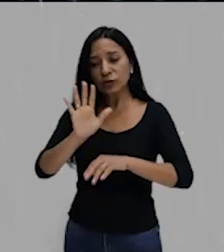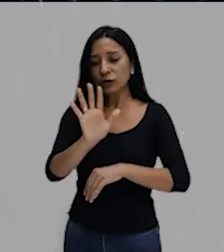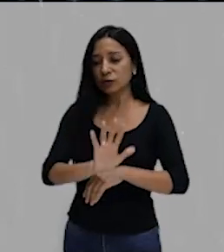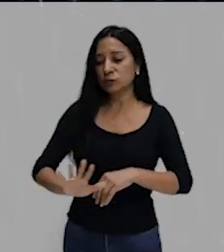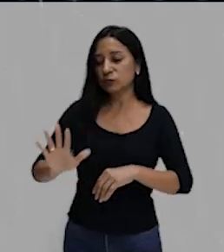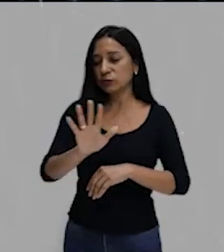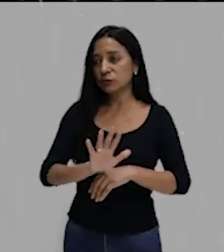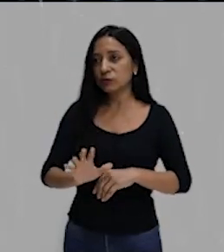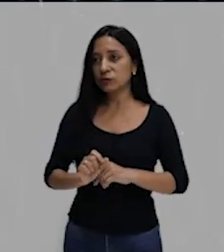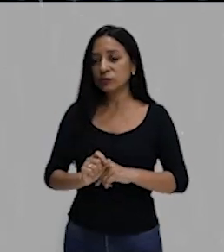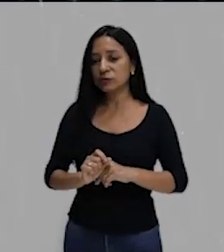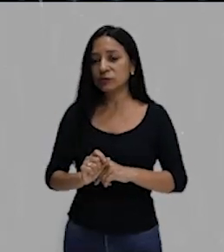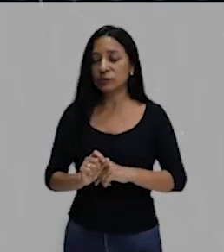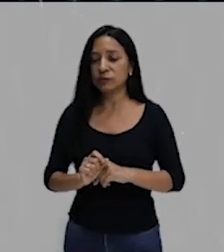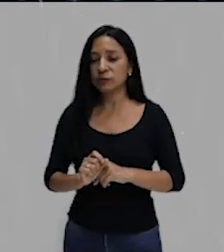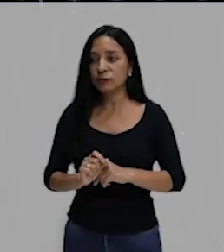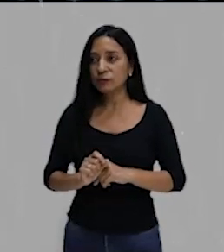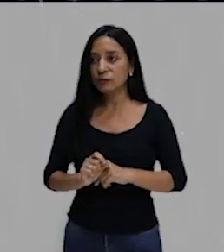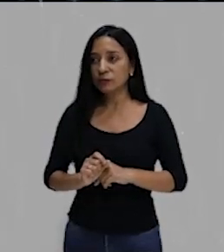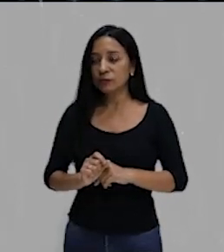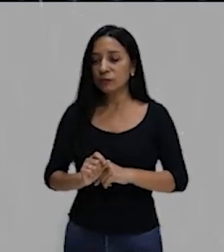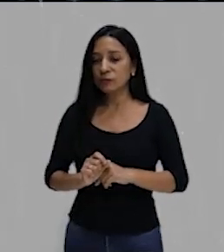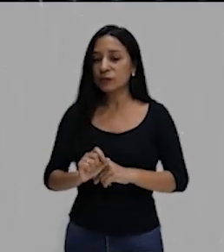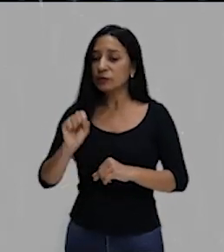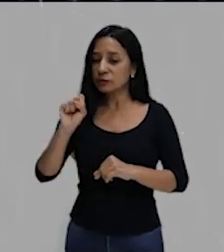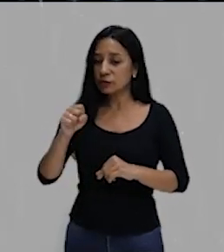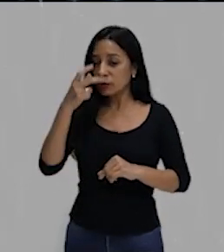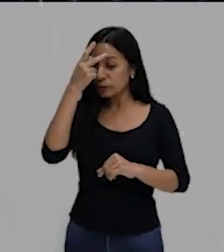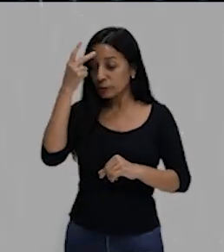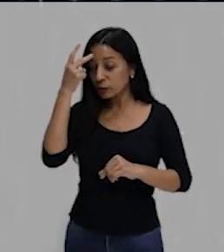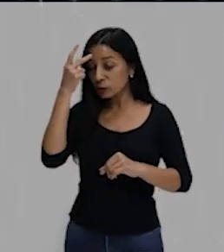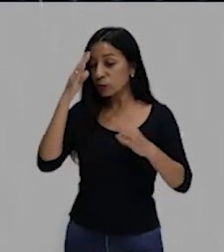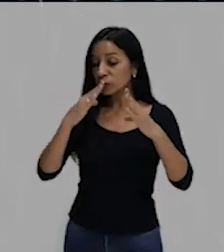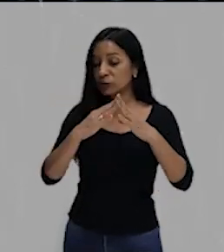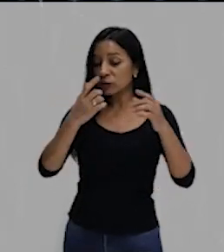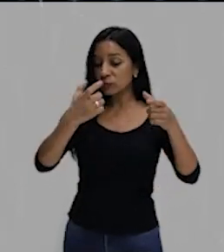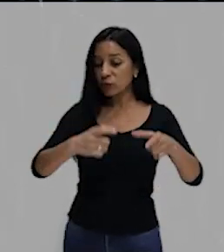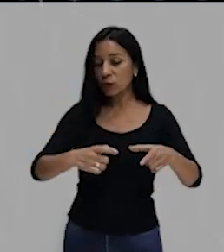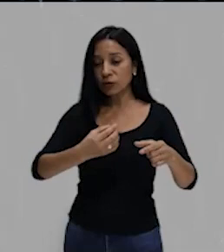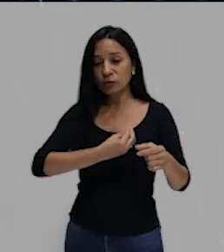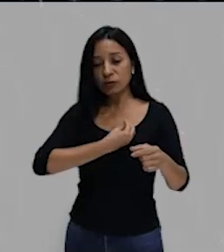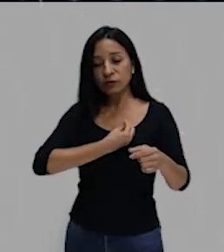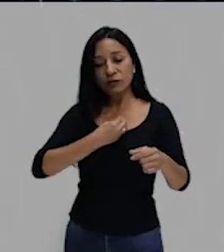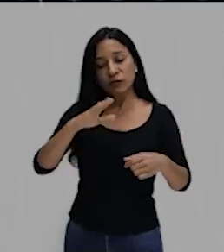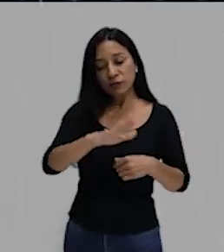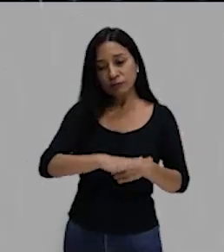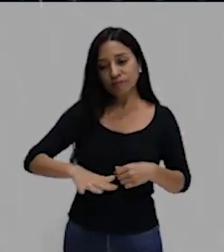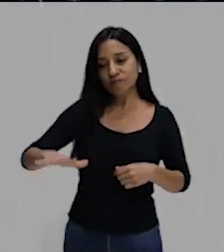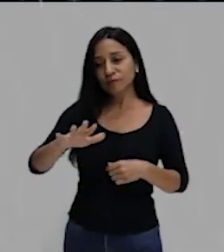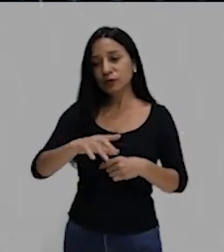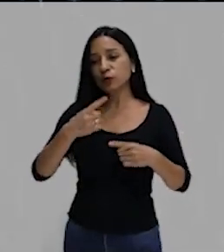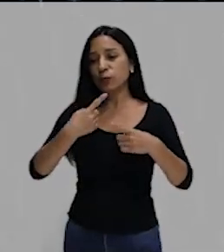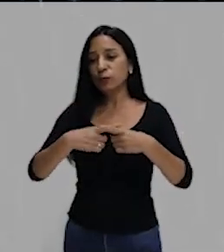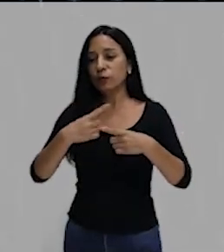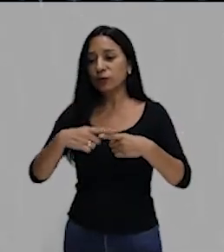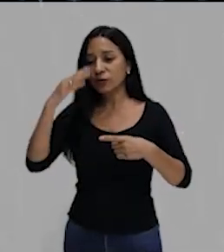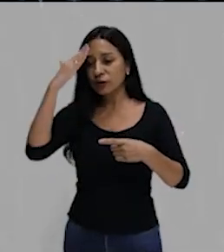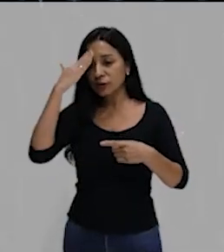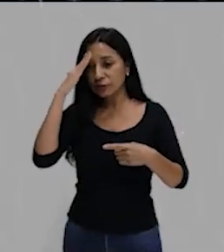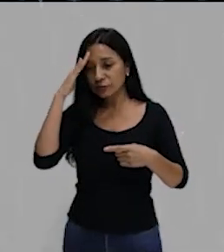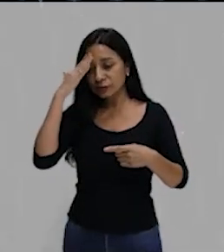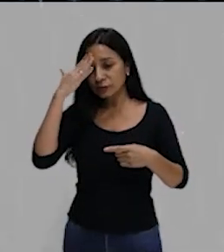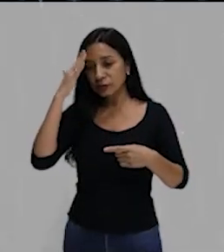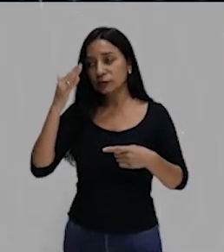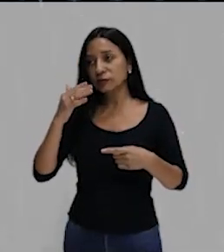regiões? É justamente as pessoas ou as comunidades que vivem nessas regiões, porque elas entendem